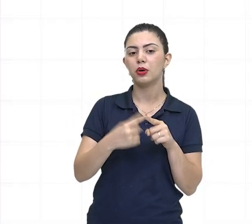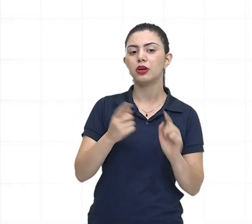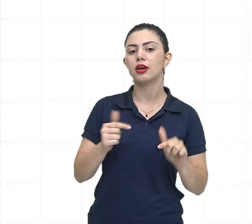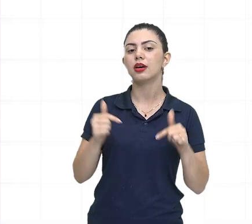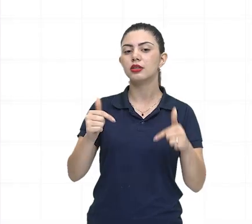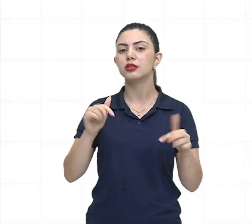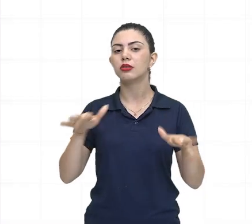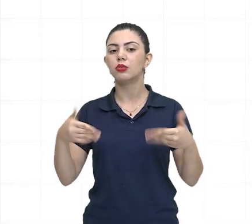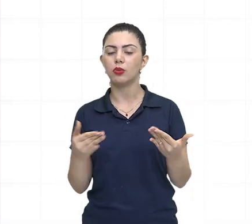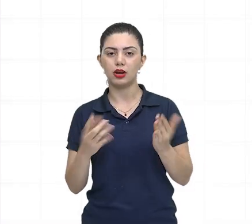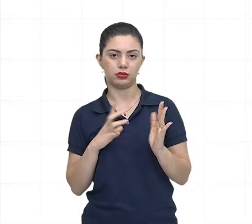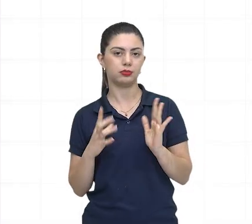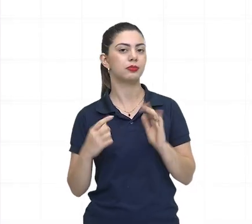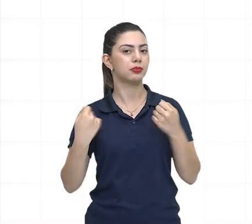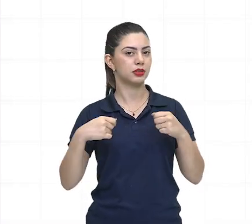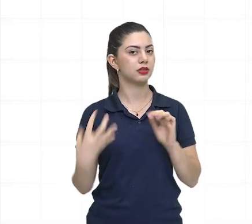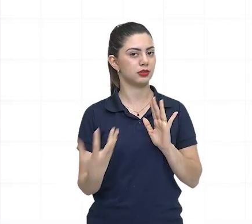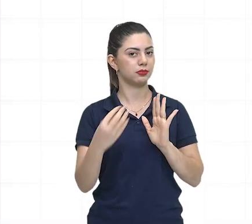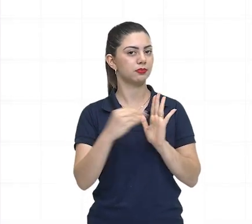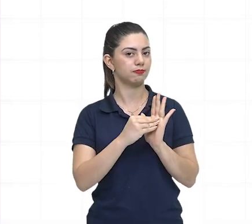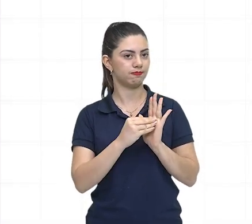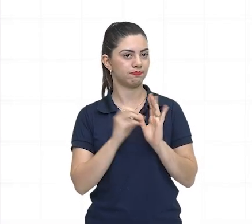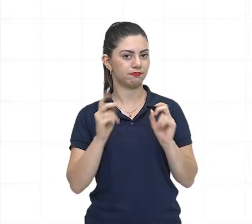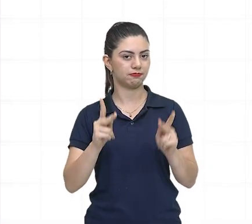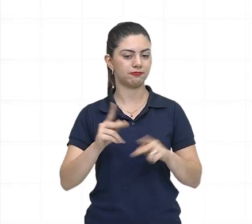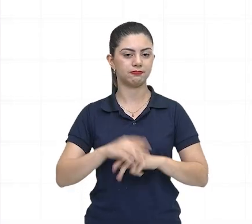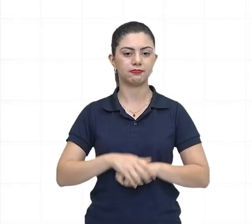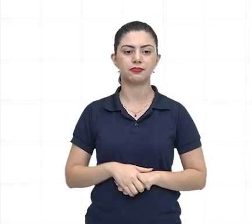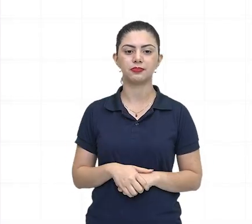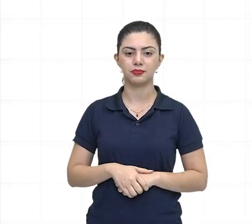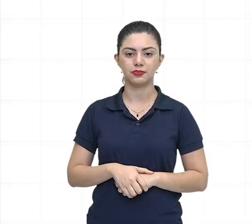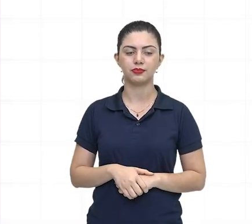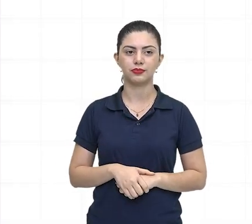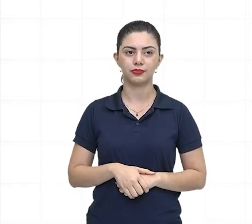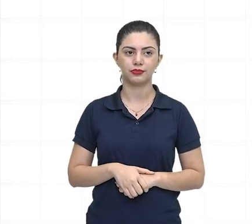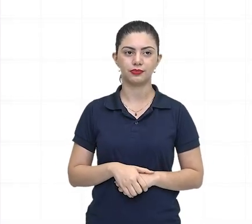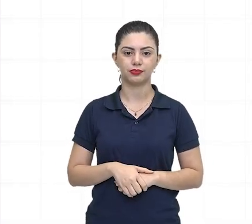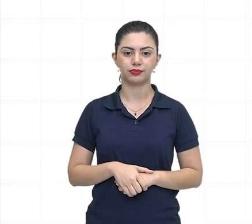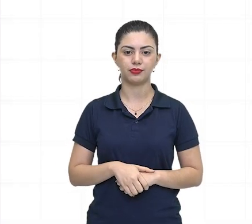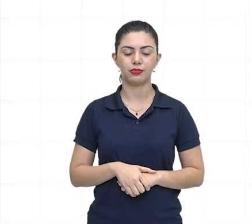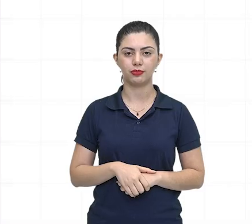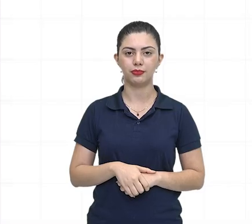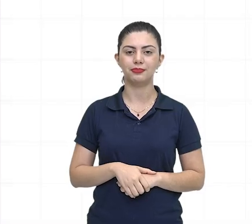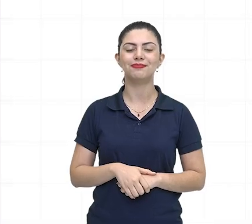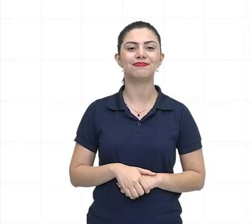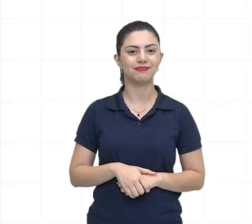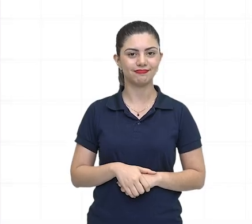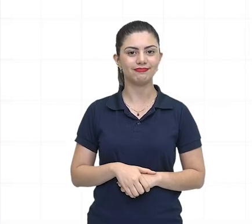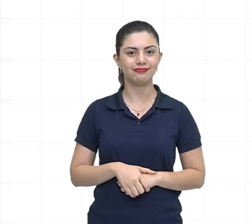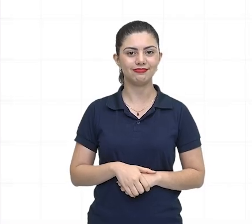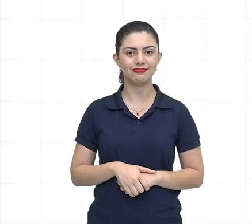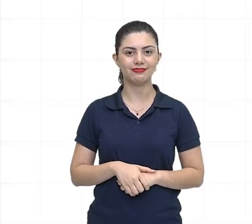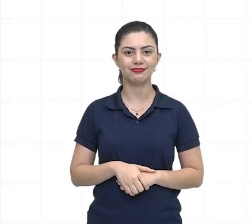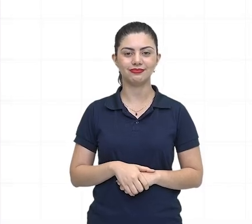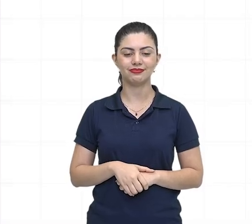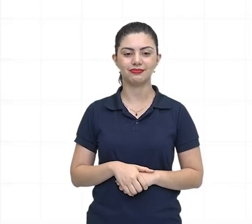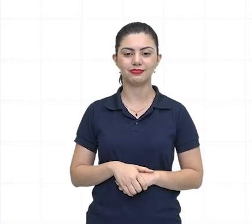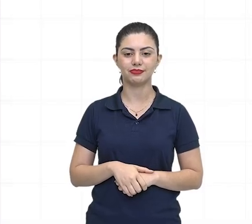com a simbologia correta. Beleza? Prossigamos. Então está aqui, olha.